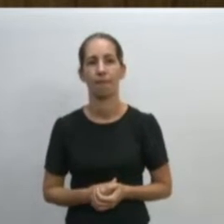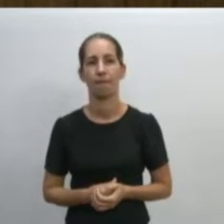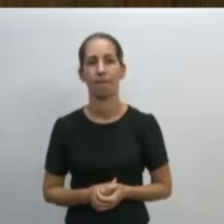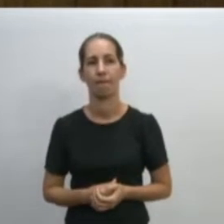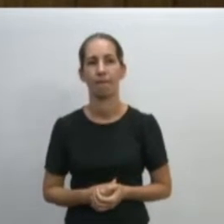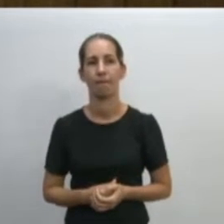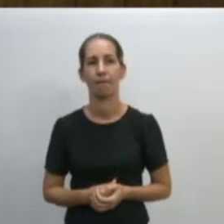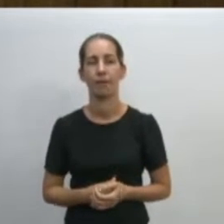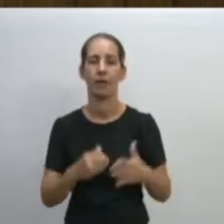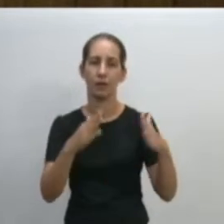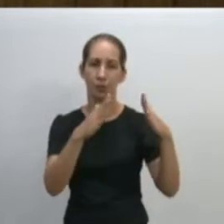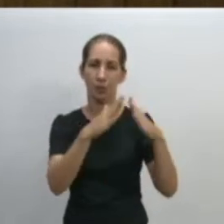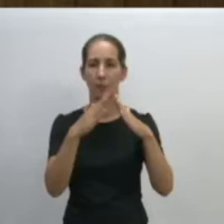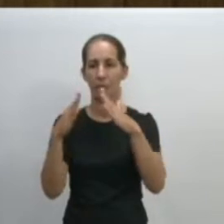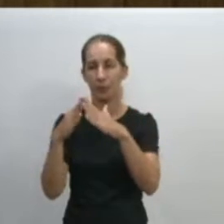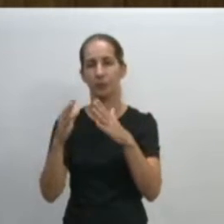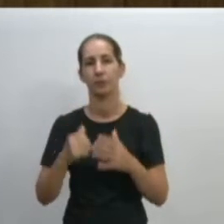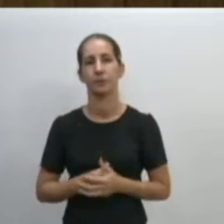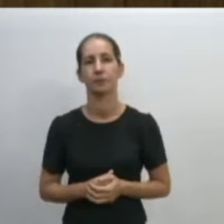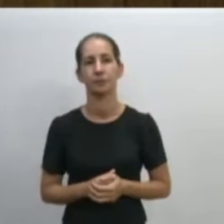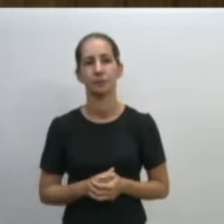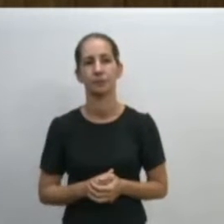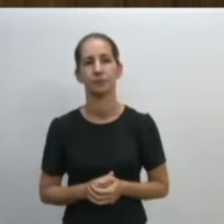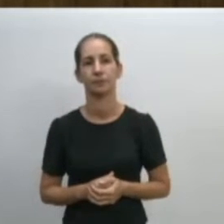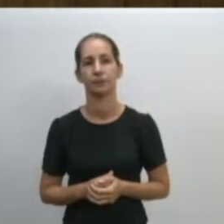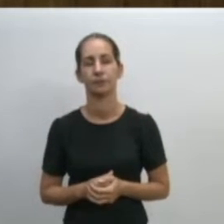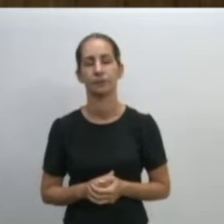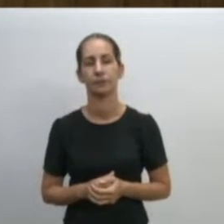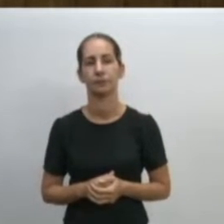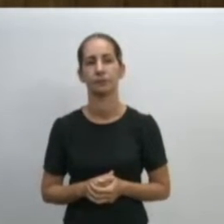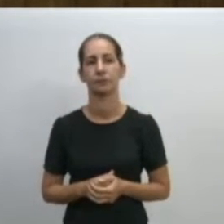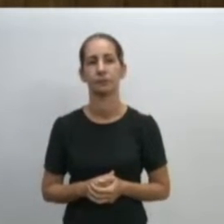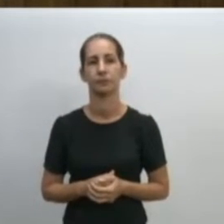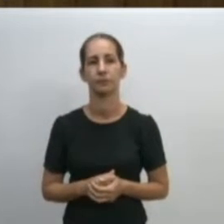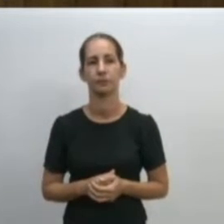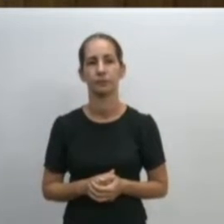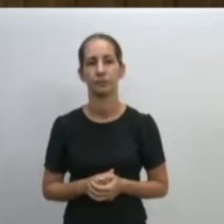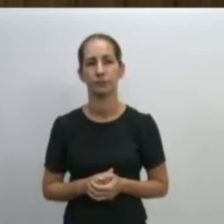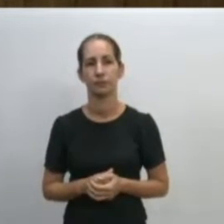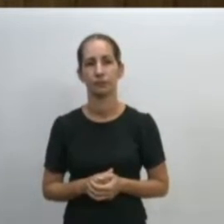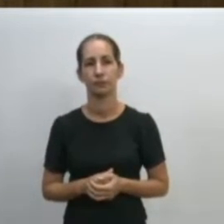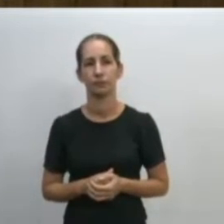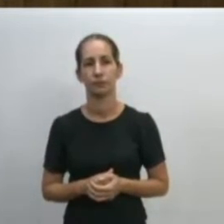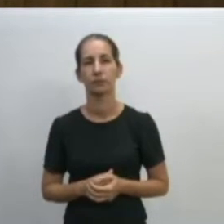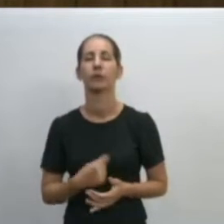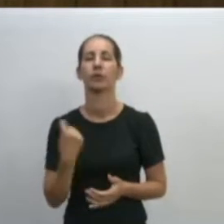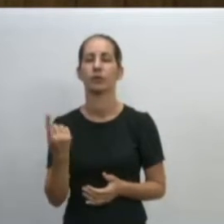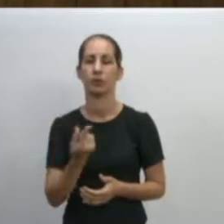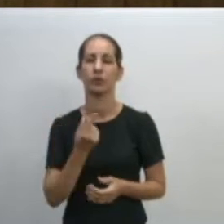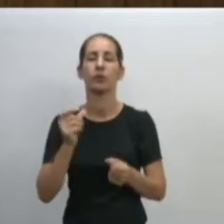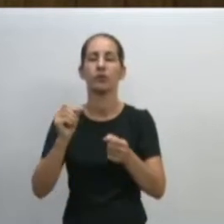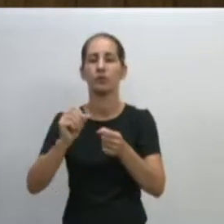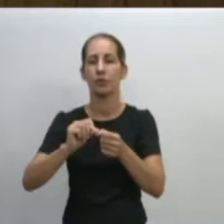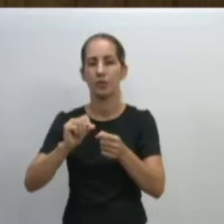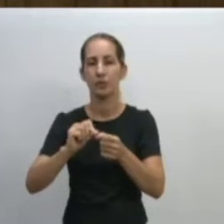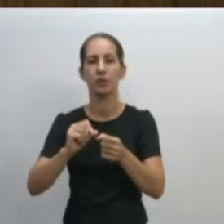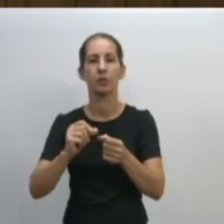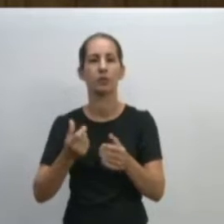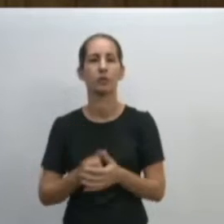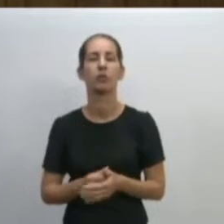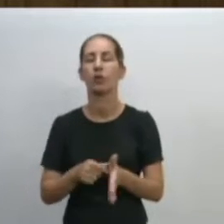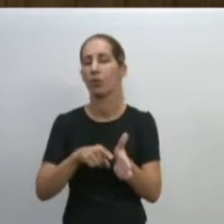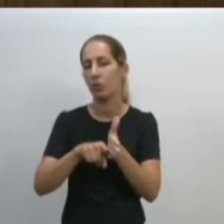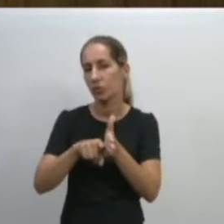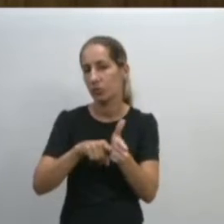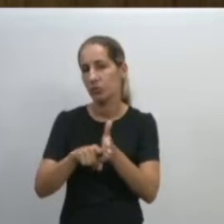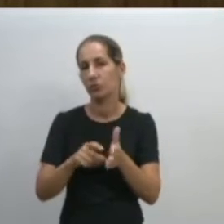de algum morador daquela região. Né, então, isso foram... nós estamos fazendo toda essa